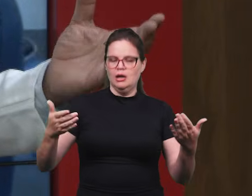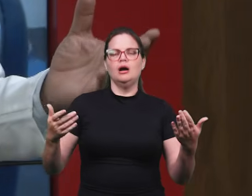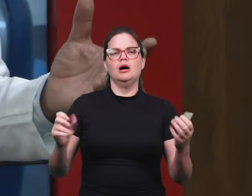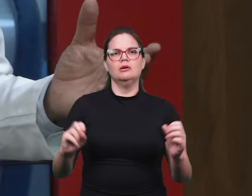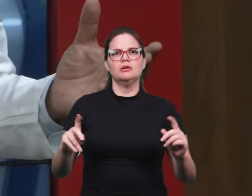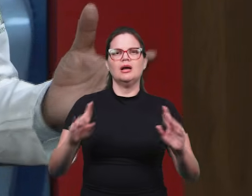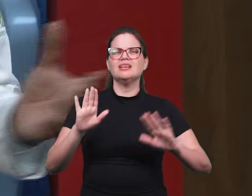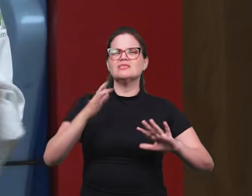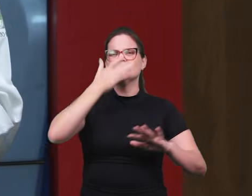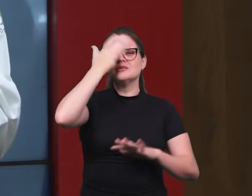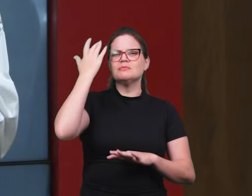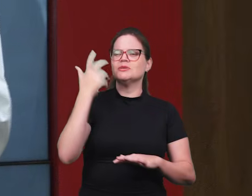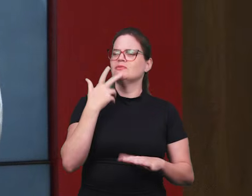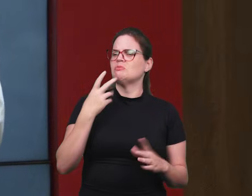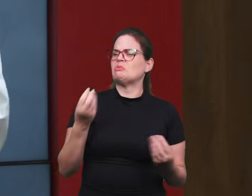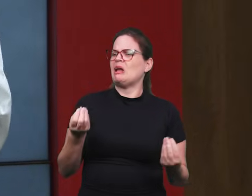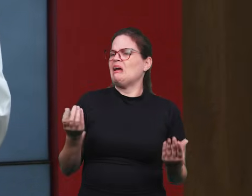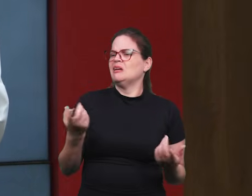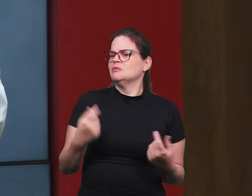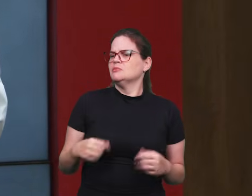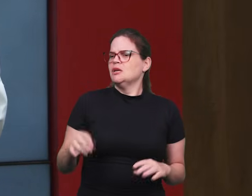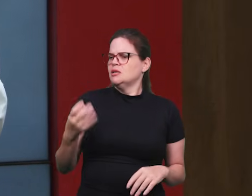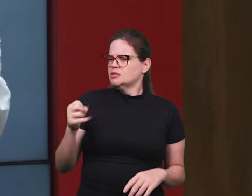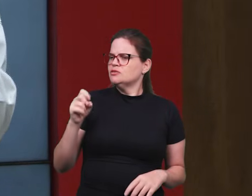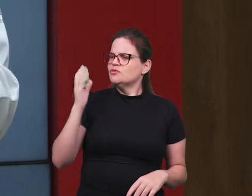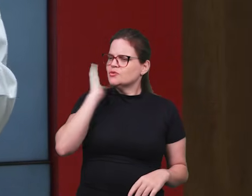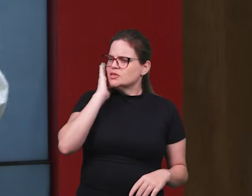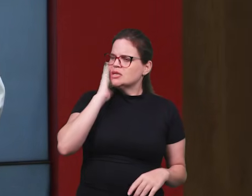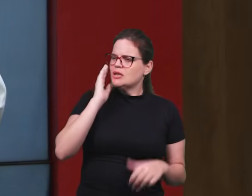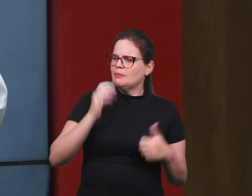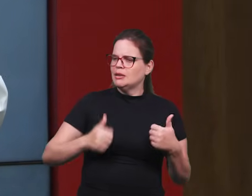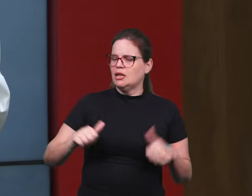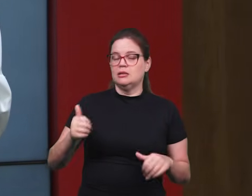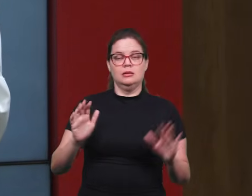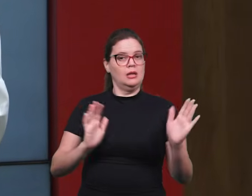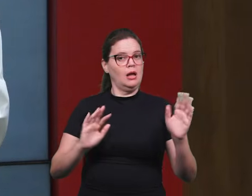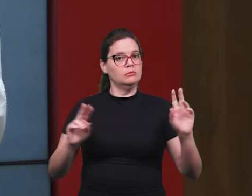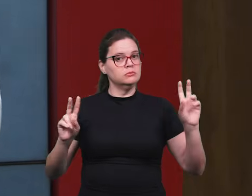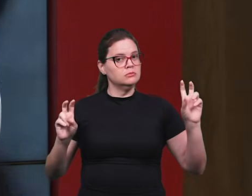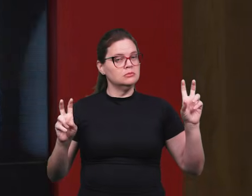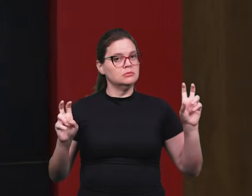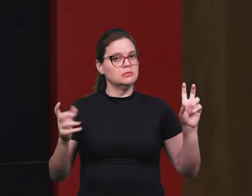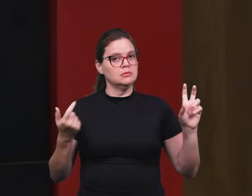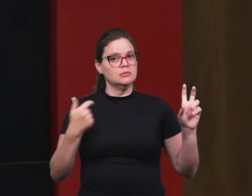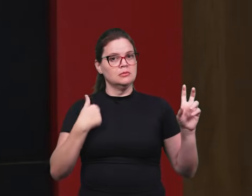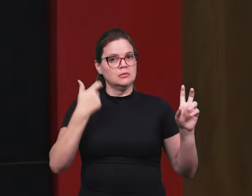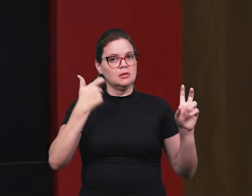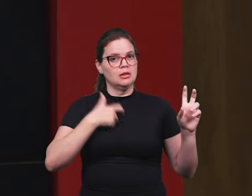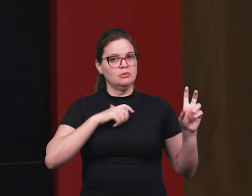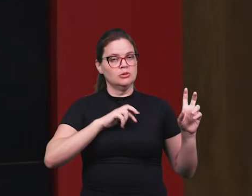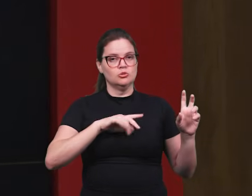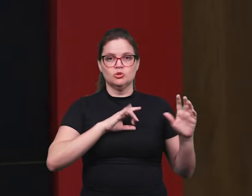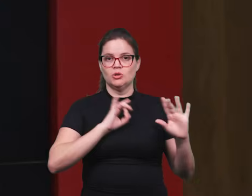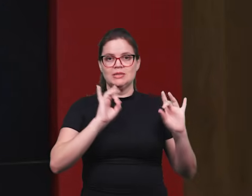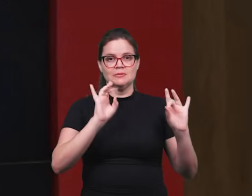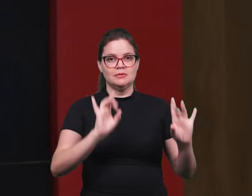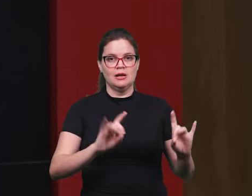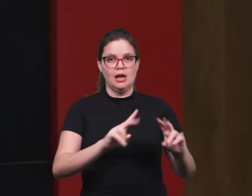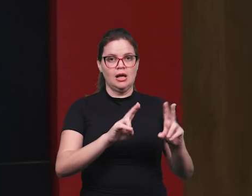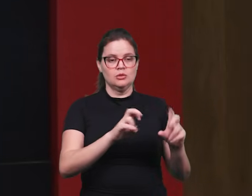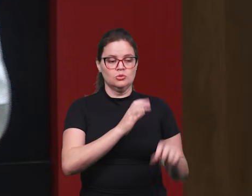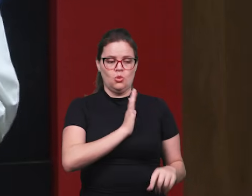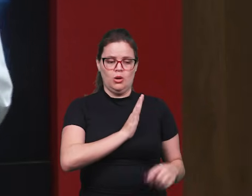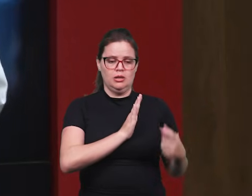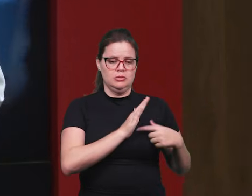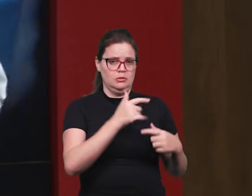mas é desnecessário, o anestesista sabe avaliar, entre aspas. Eu não sou especialista em